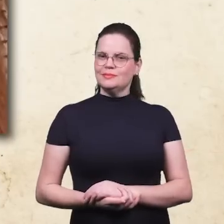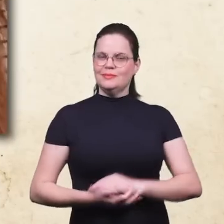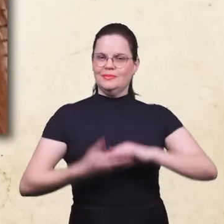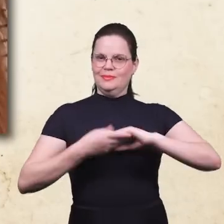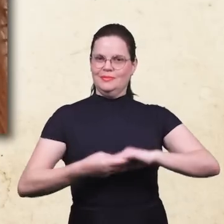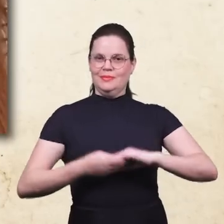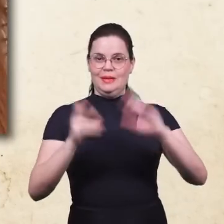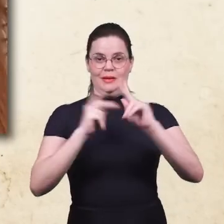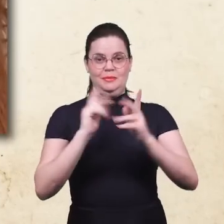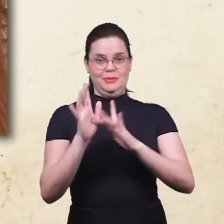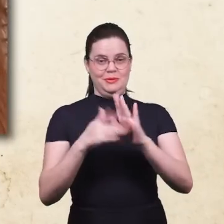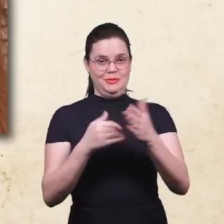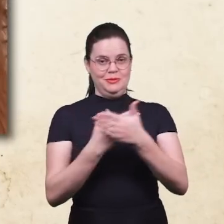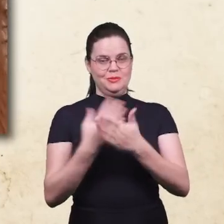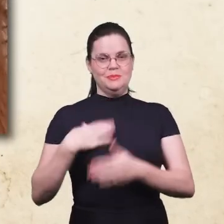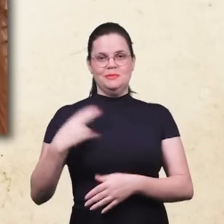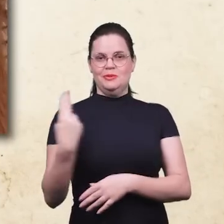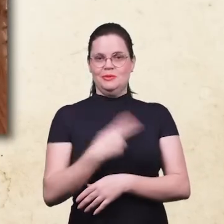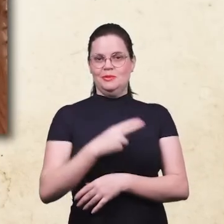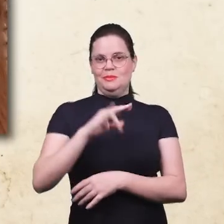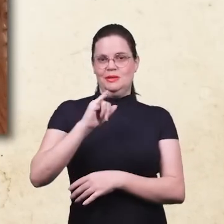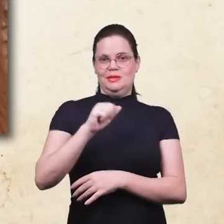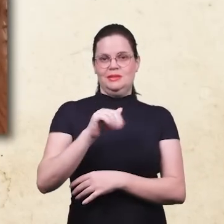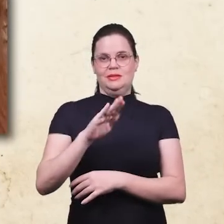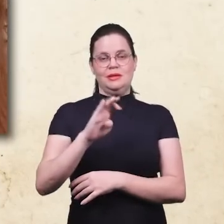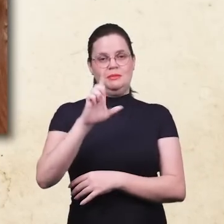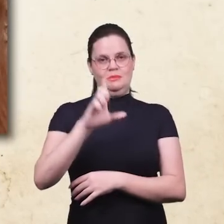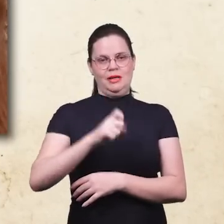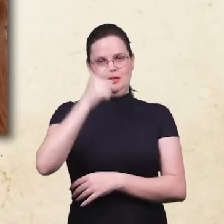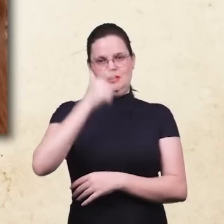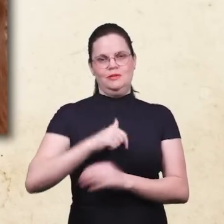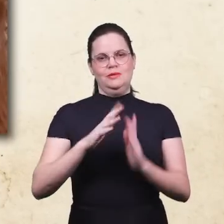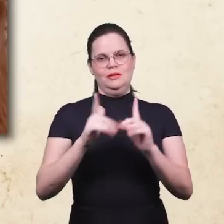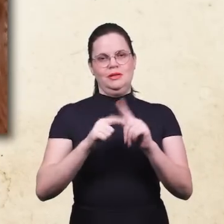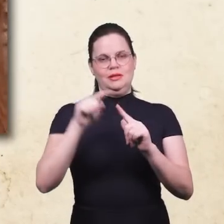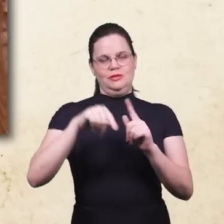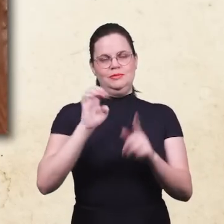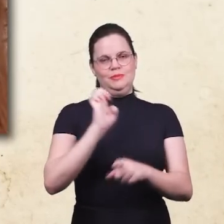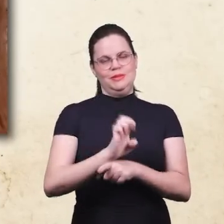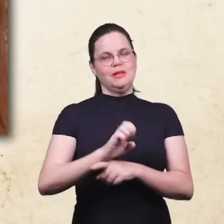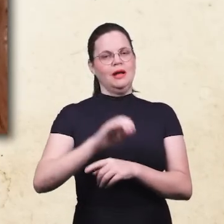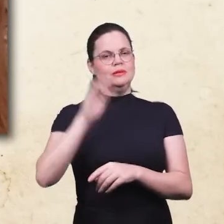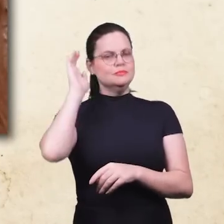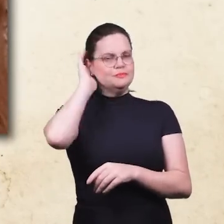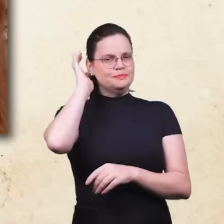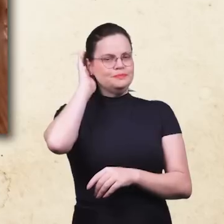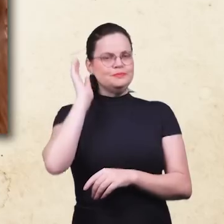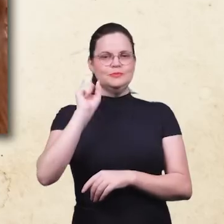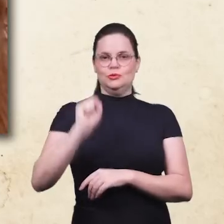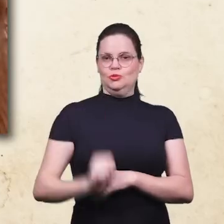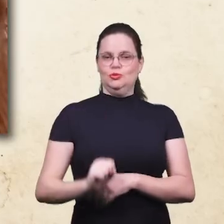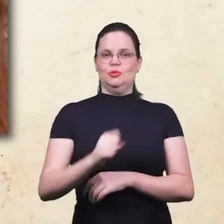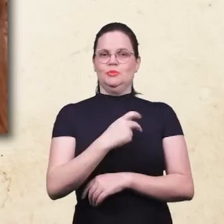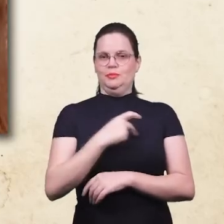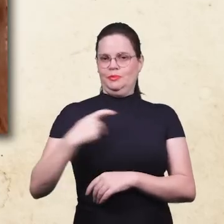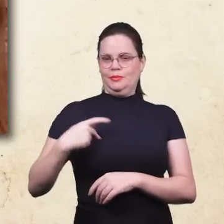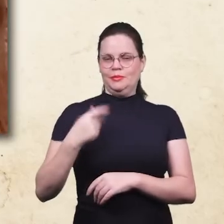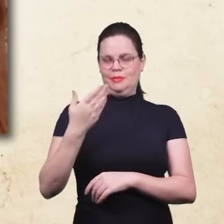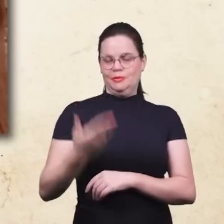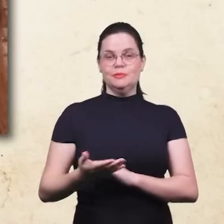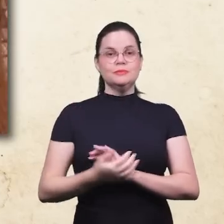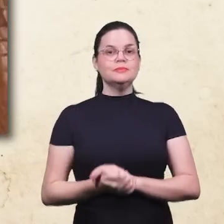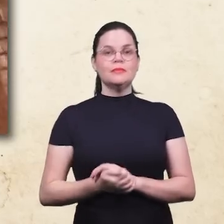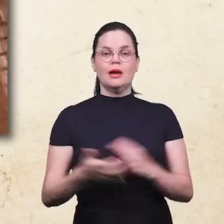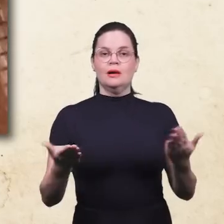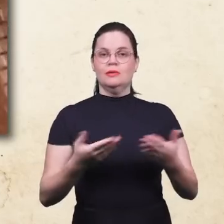A paz do Senhor, meu nome é Isabelle, eu sou da igreja do Copa Margem, em Campo Grande, Mato Grosso do Sul, do ministério do pastor Mauro. Eu vou falar